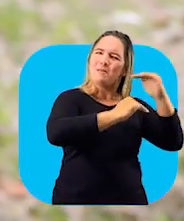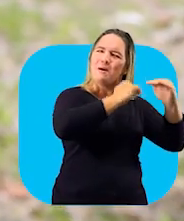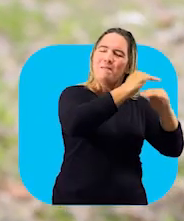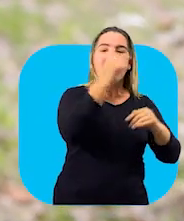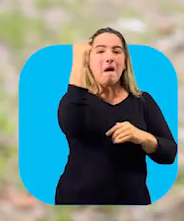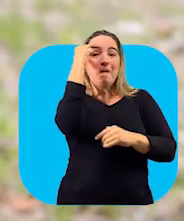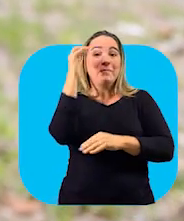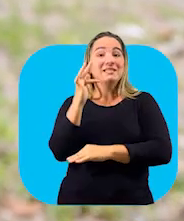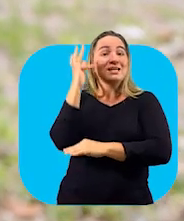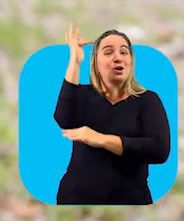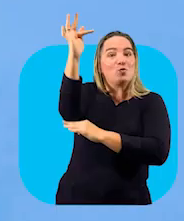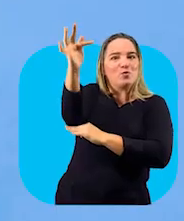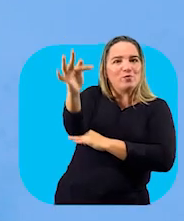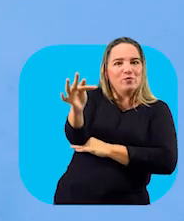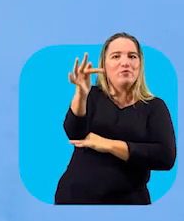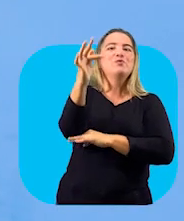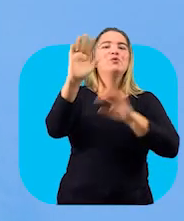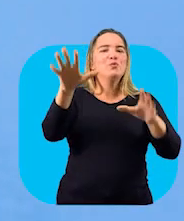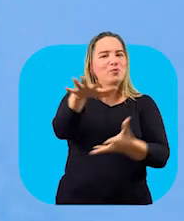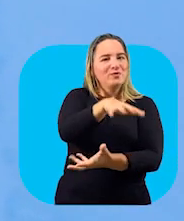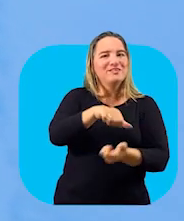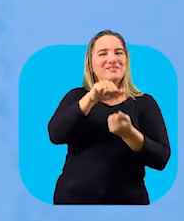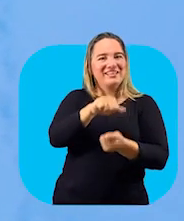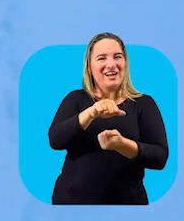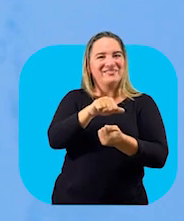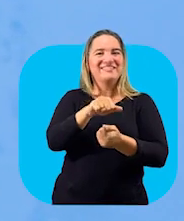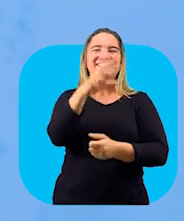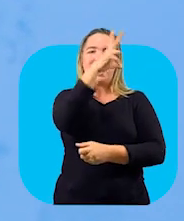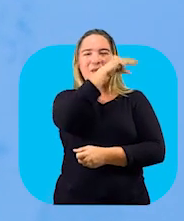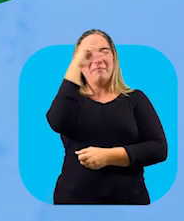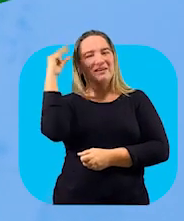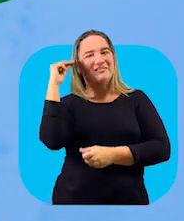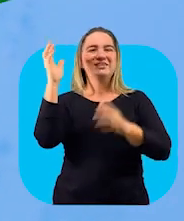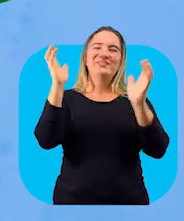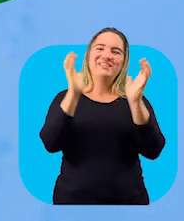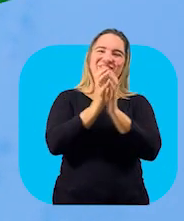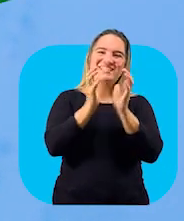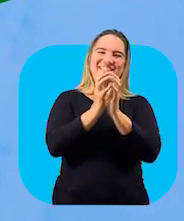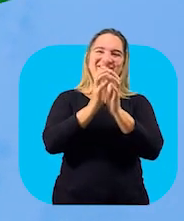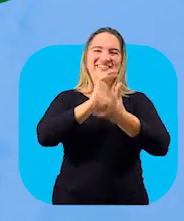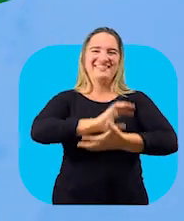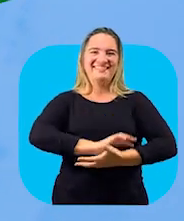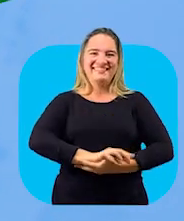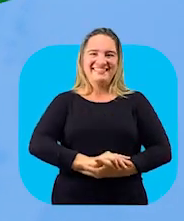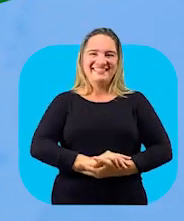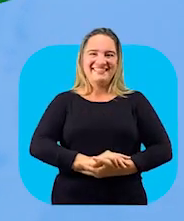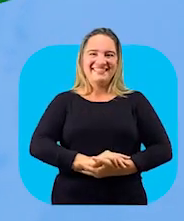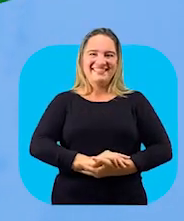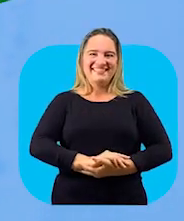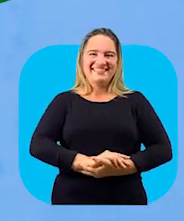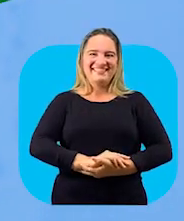as sementes de um futuro cada vez mais sustentável. Prefeitura do Recife.